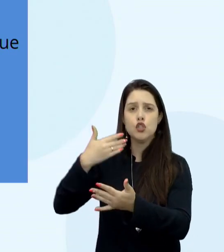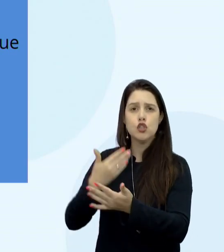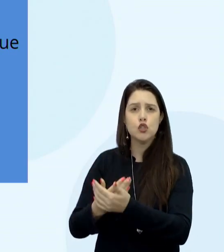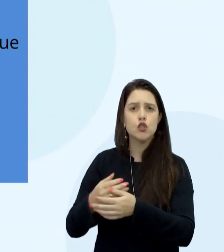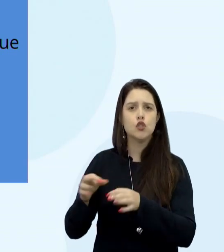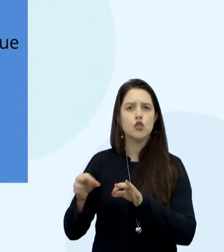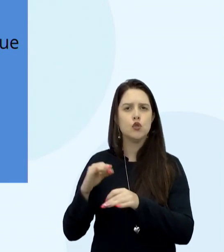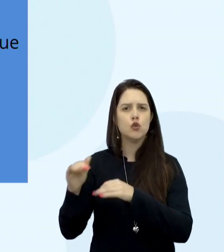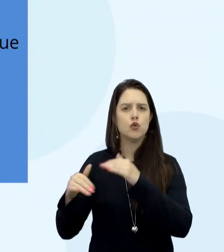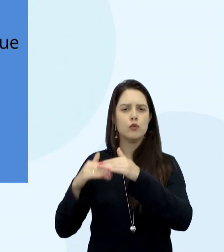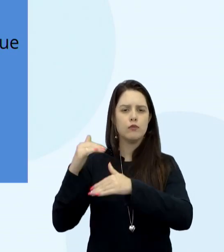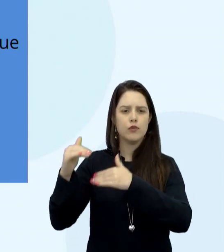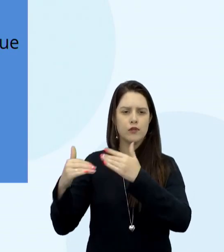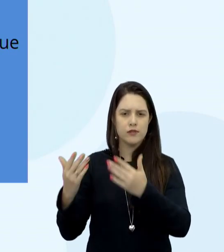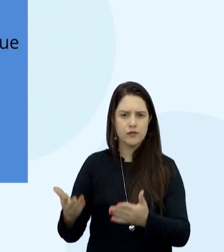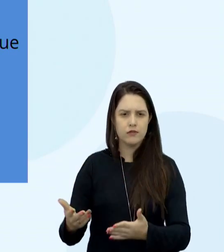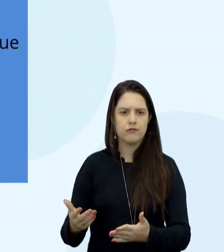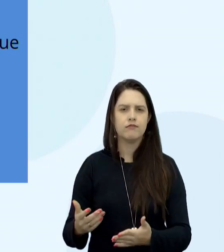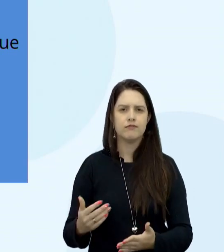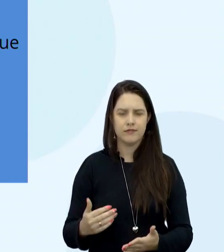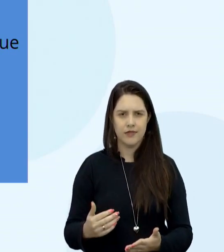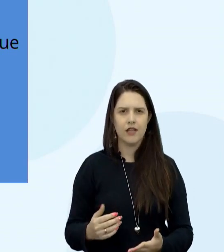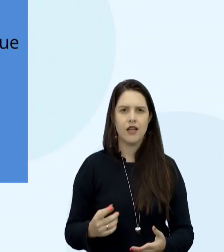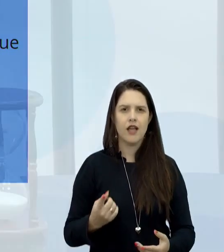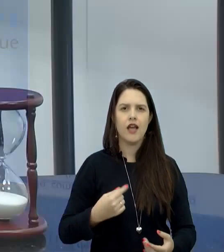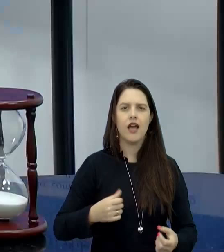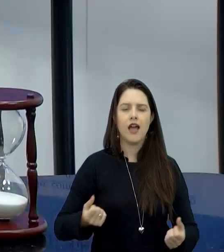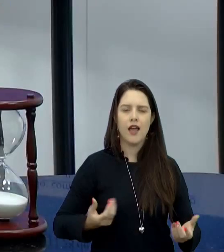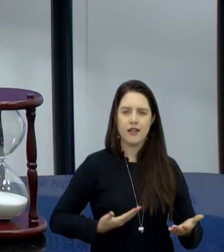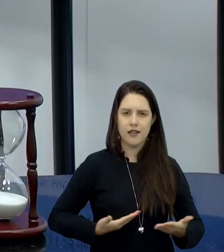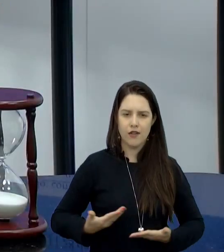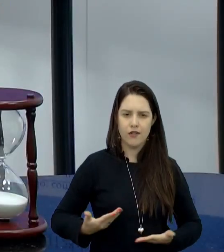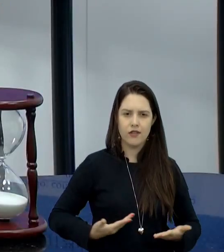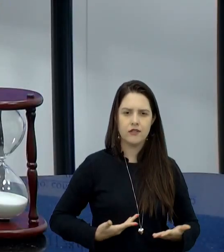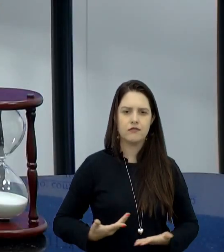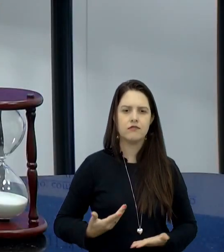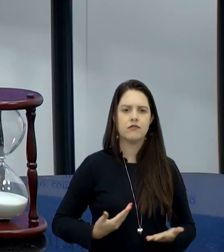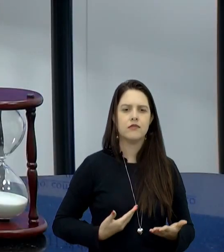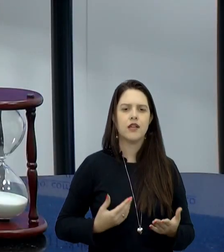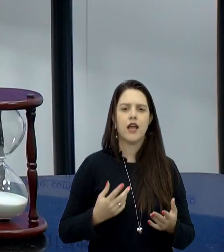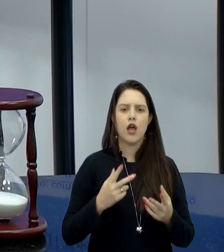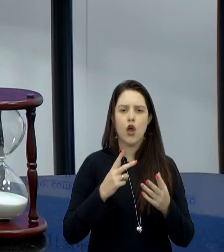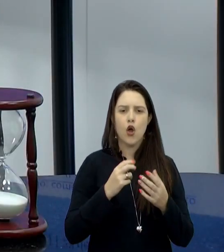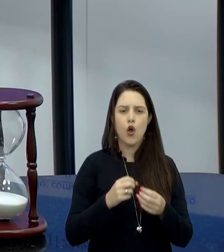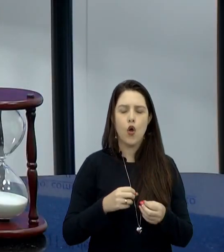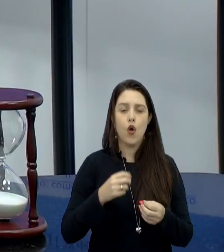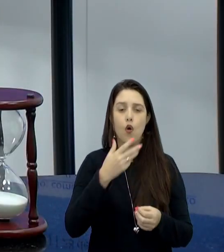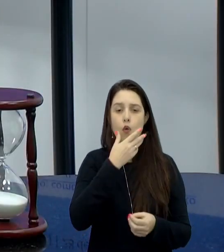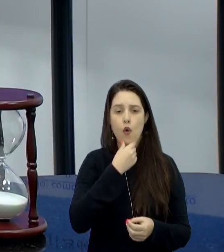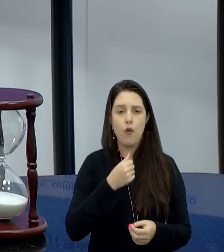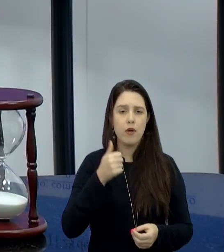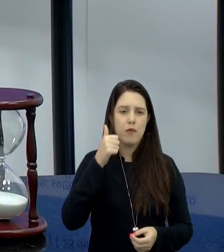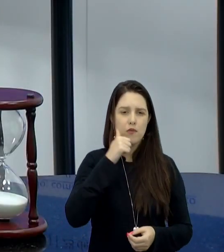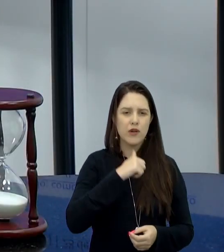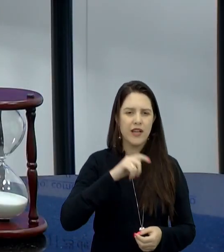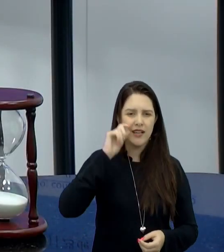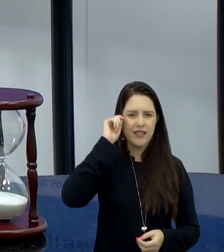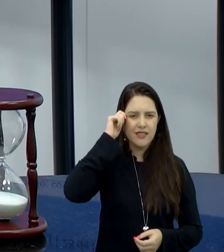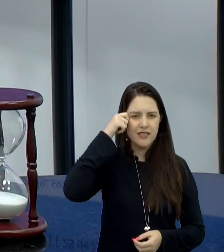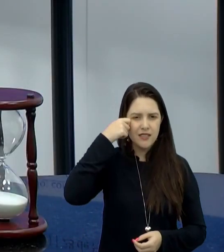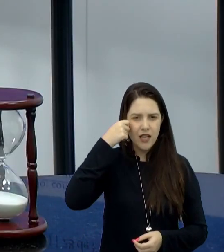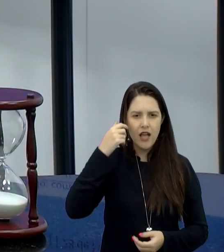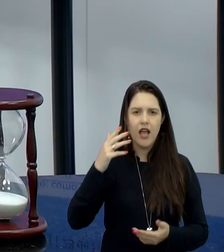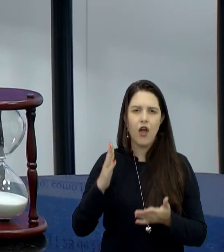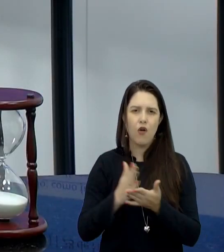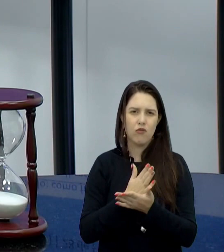processo muito anterior, que foi a escravidão. Então, acabou a escravidão, mas nós sabemos que o homem, a mulher negra, eles ainda continuam sofrendo